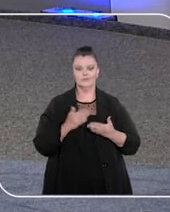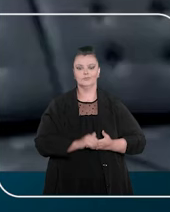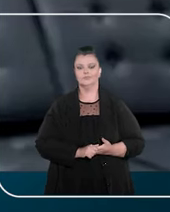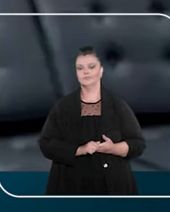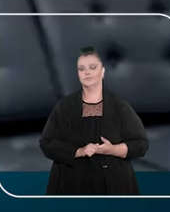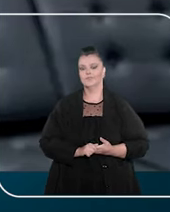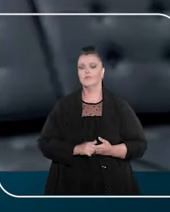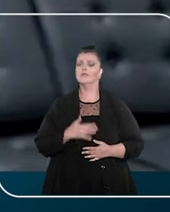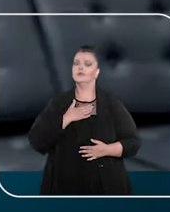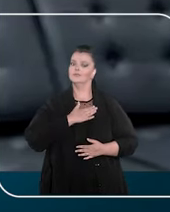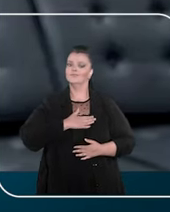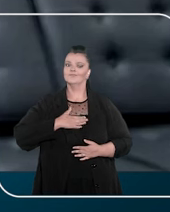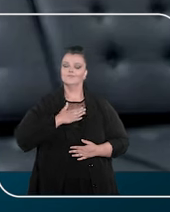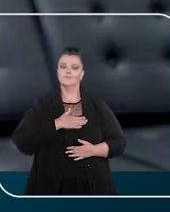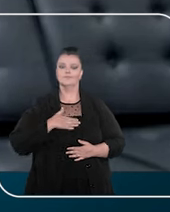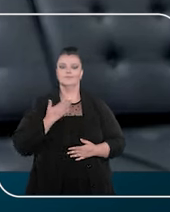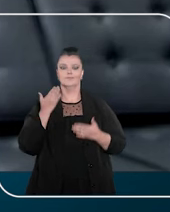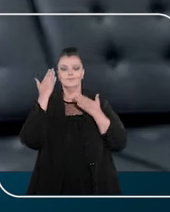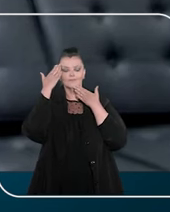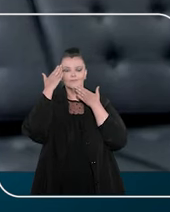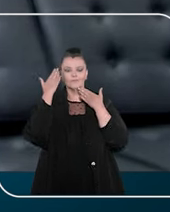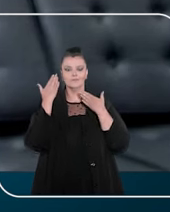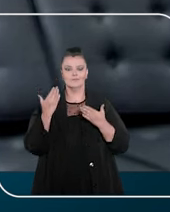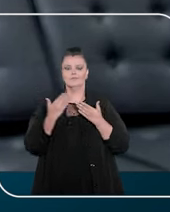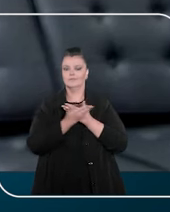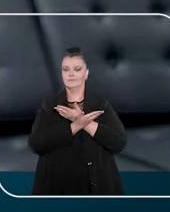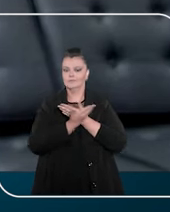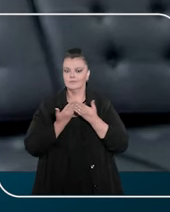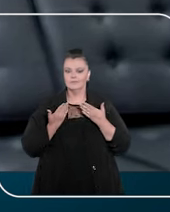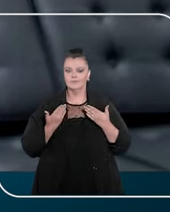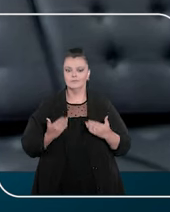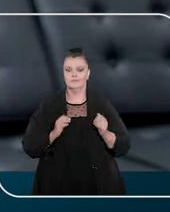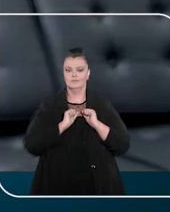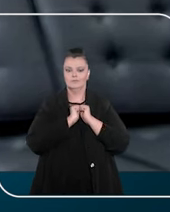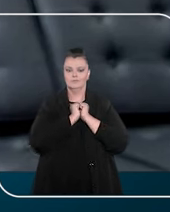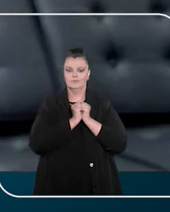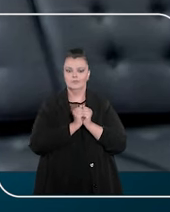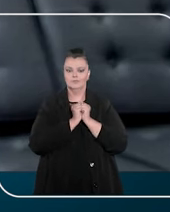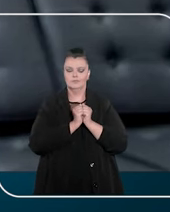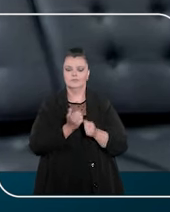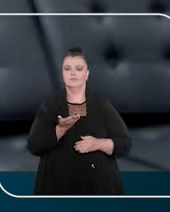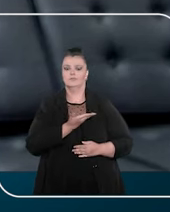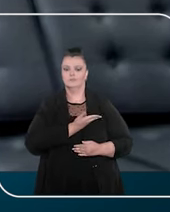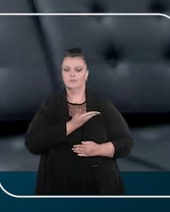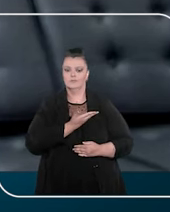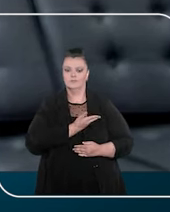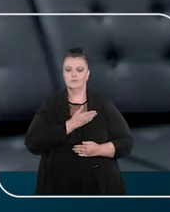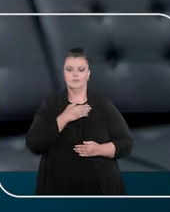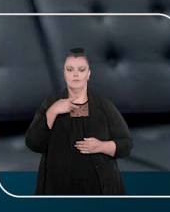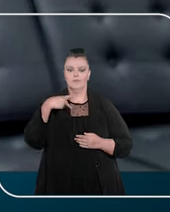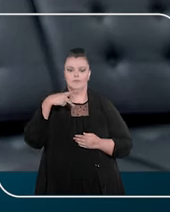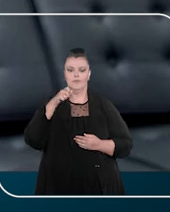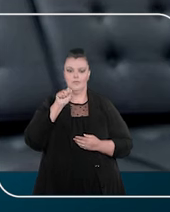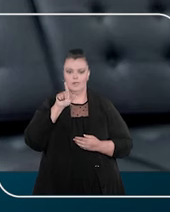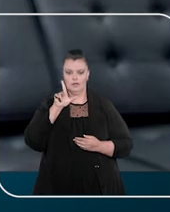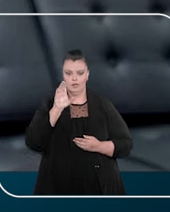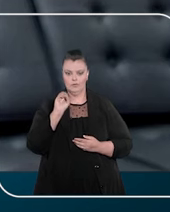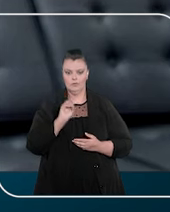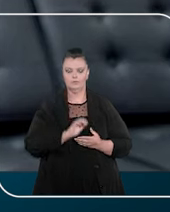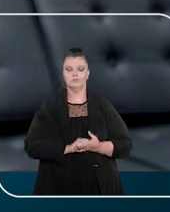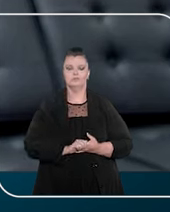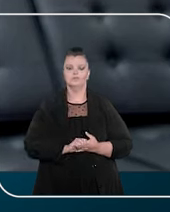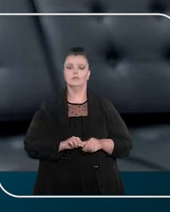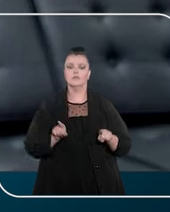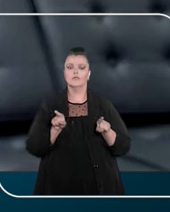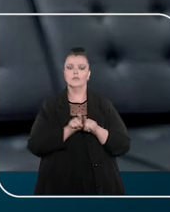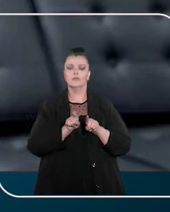Eu que agradeço, foi um prazer muito grande estar com vocês, na companhia do meu querido amigo Paulo Dias Moura Ribeiro,